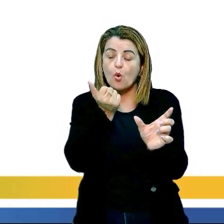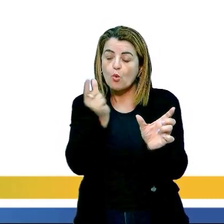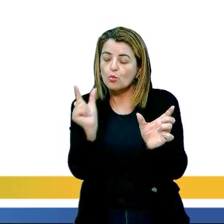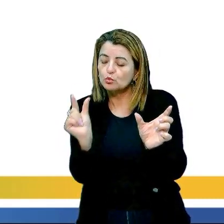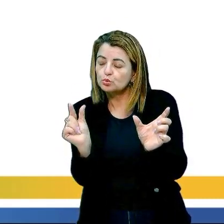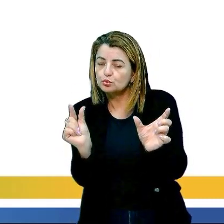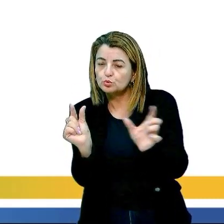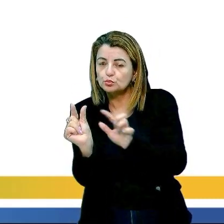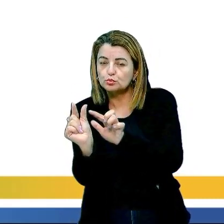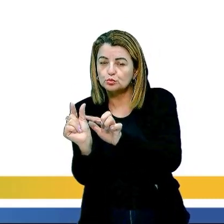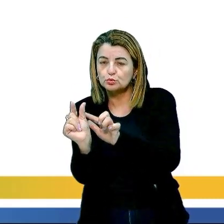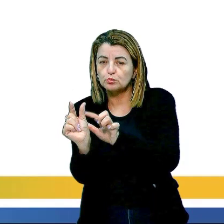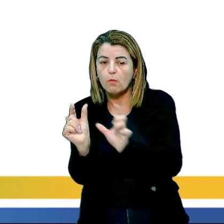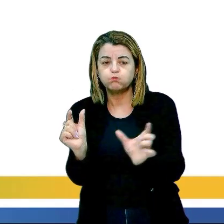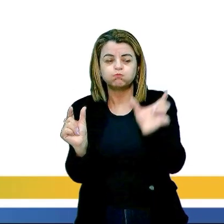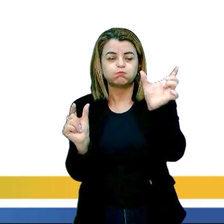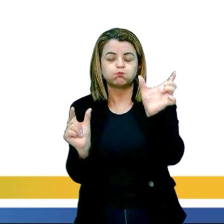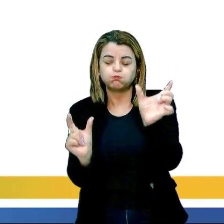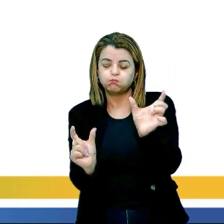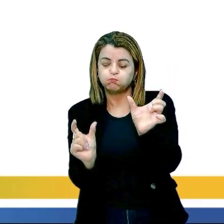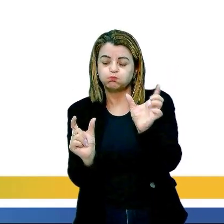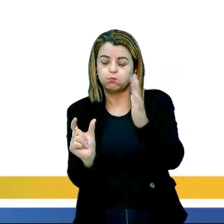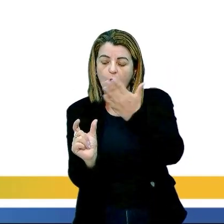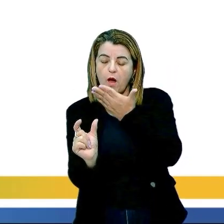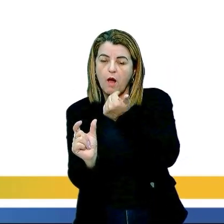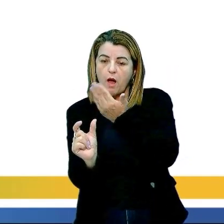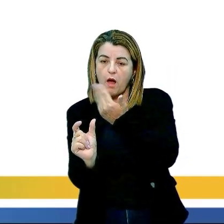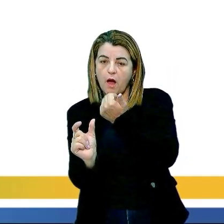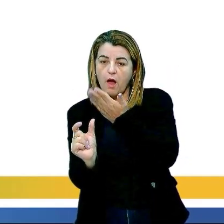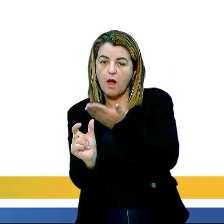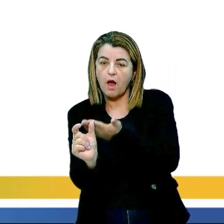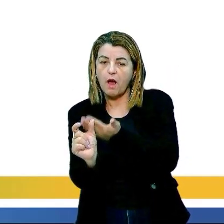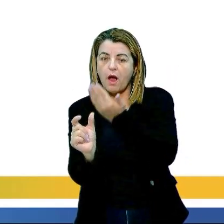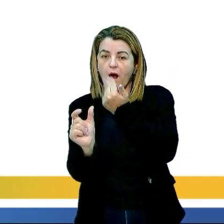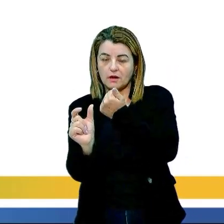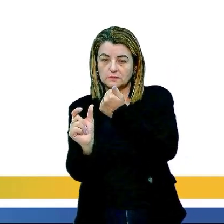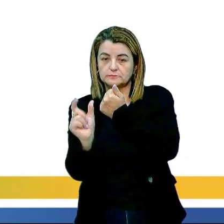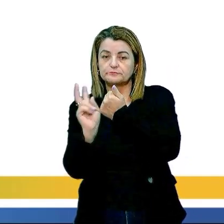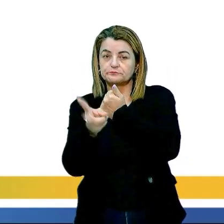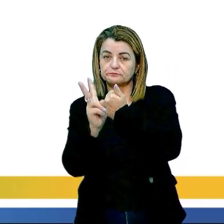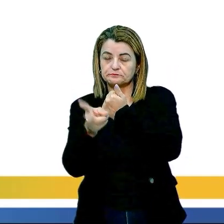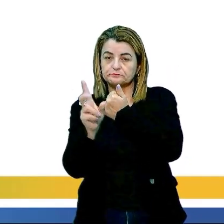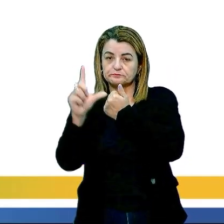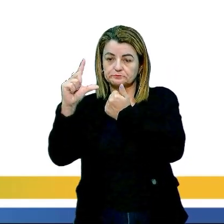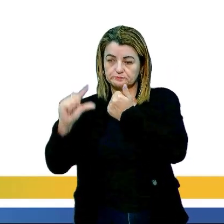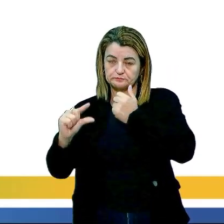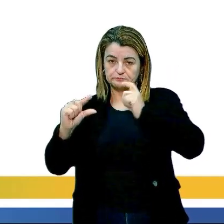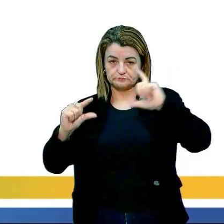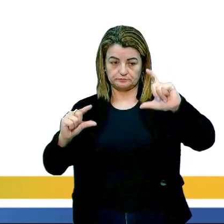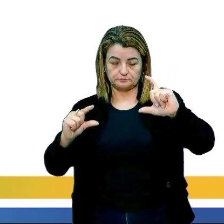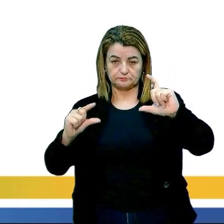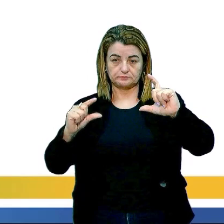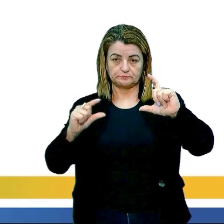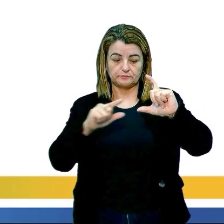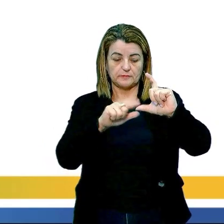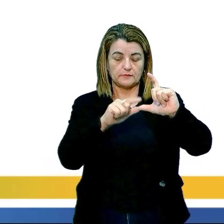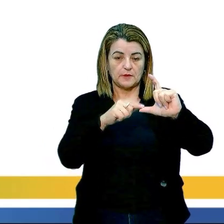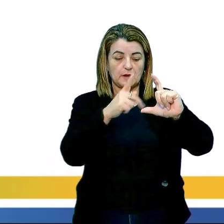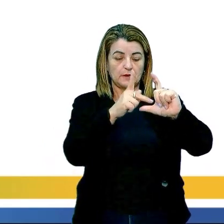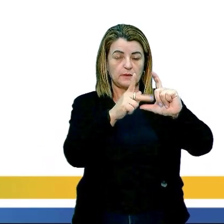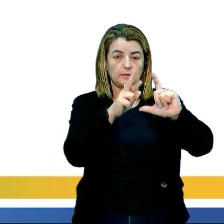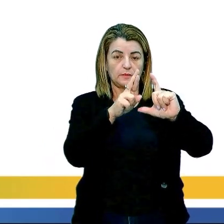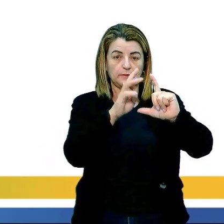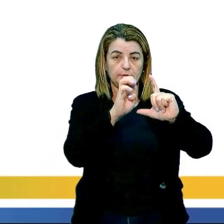sempre vai ser maior e a sua população sempre será menor do que a presa. A